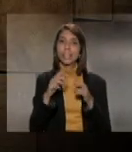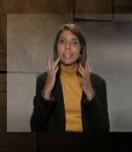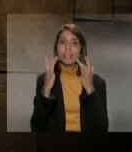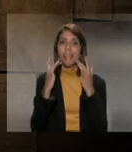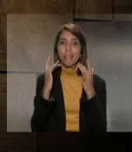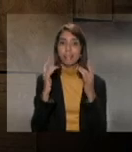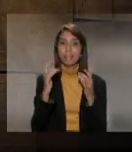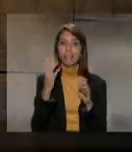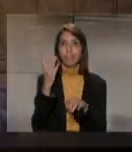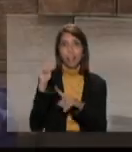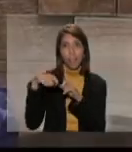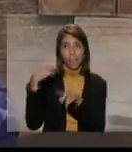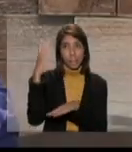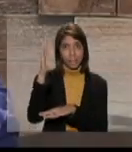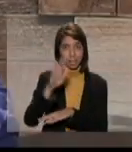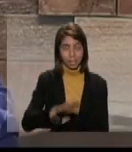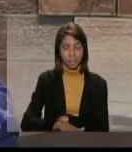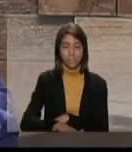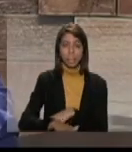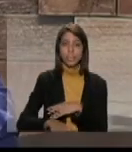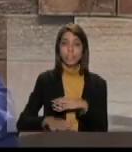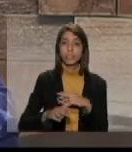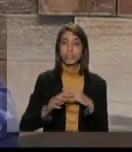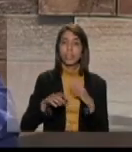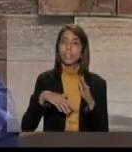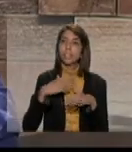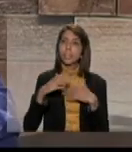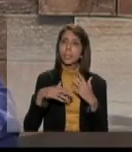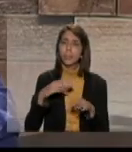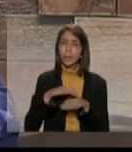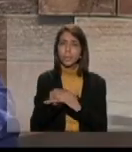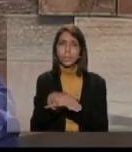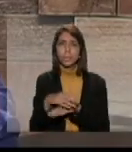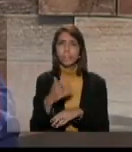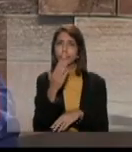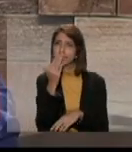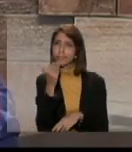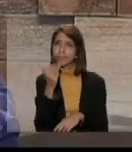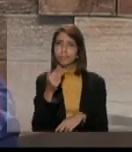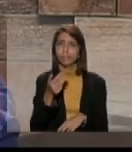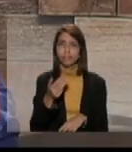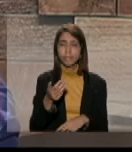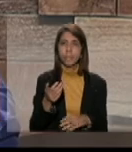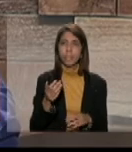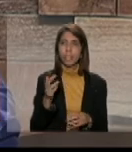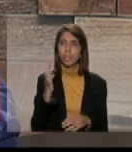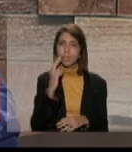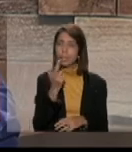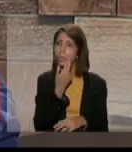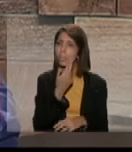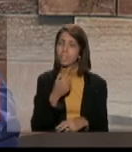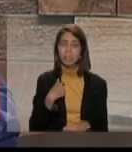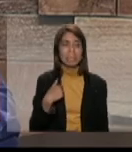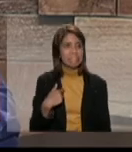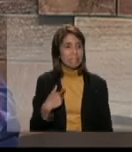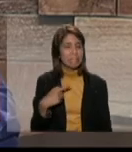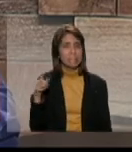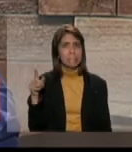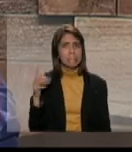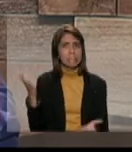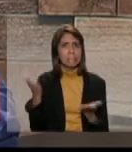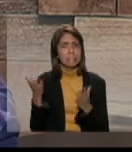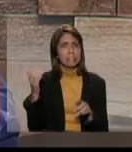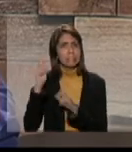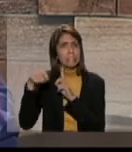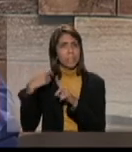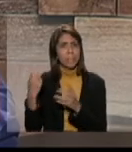gente fez a sena tarde num trem tá aí de noite estava jantando com ela que a gente tava em tiradentes meu deus eu errei tudo